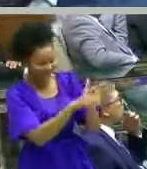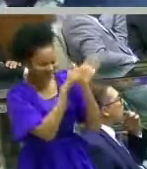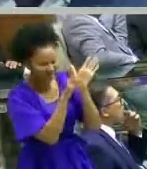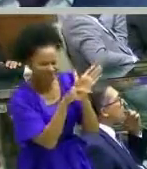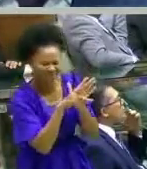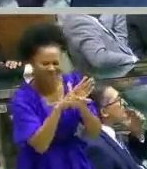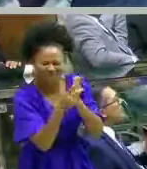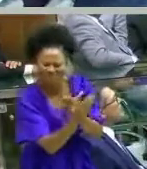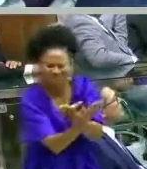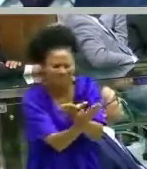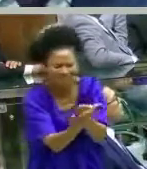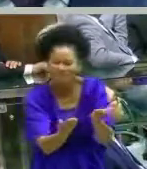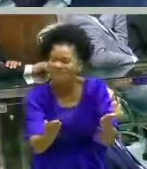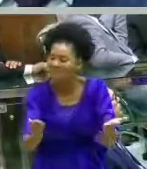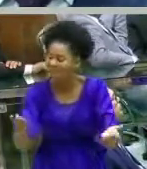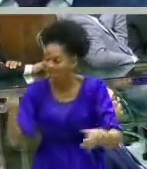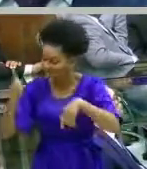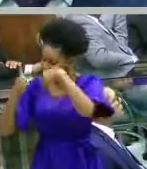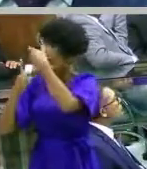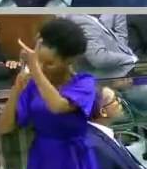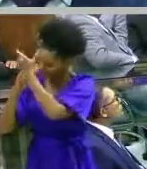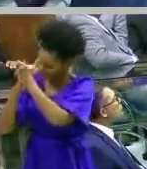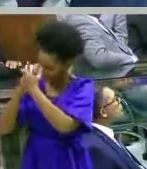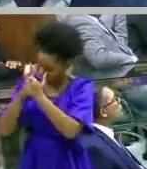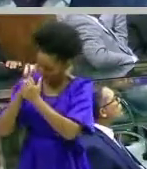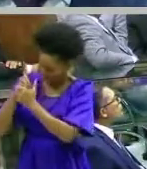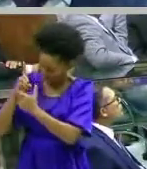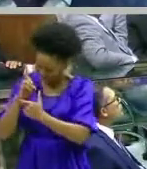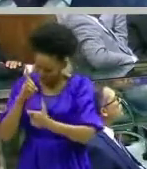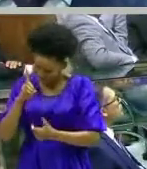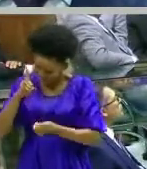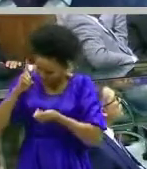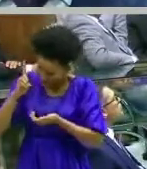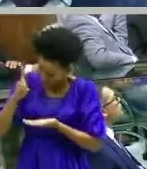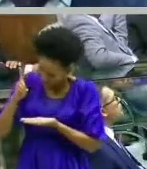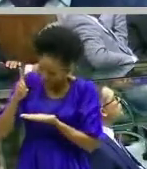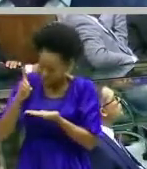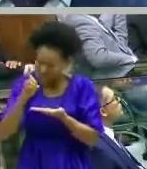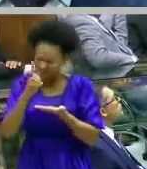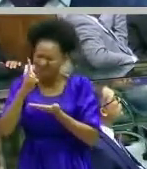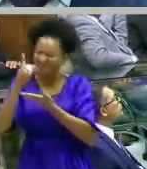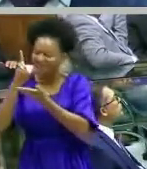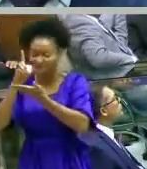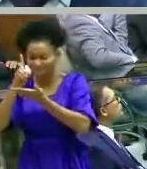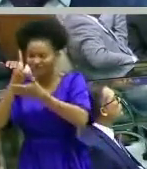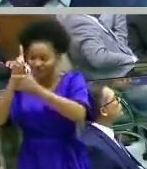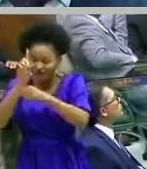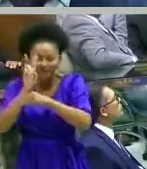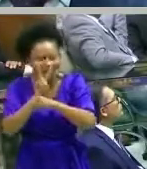Deus. Eu sou o teu